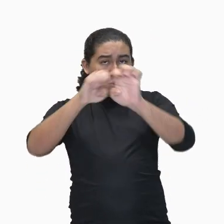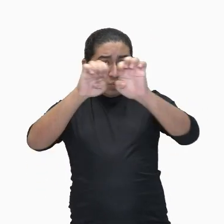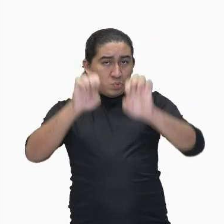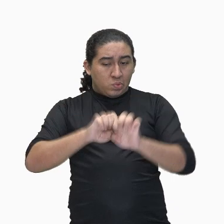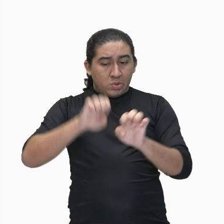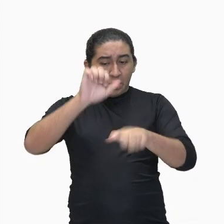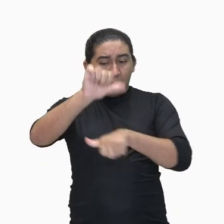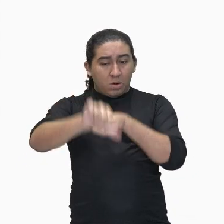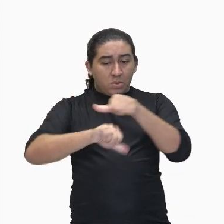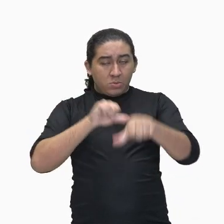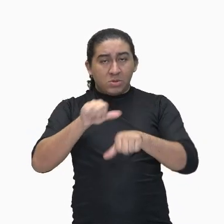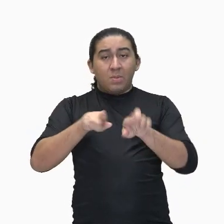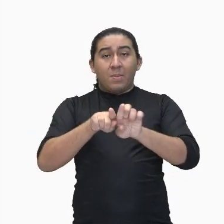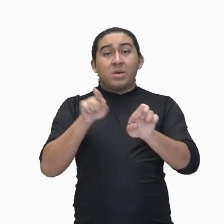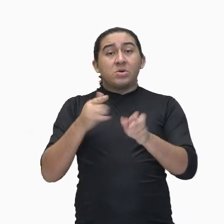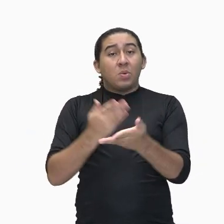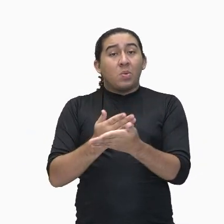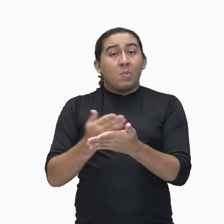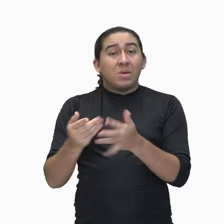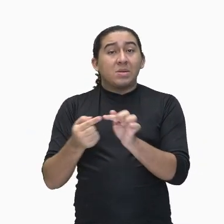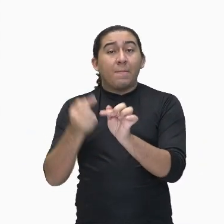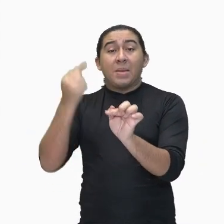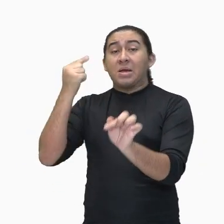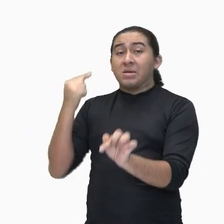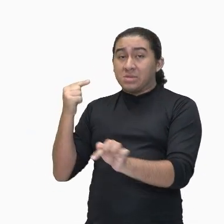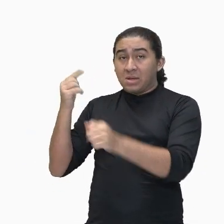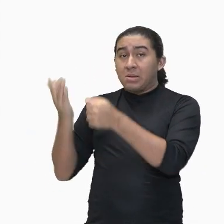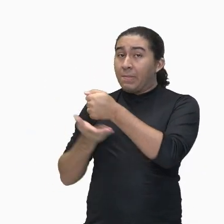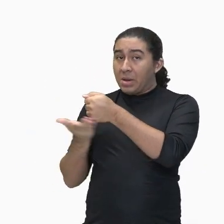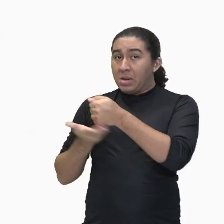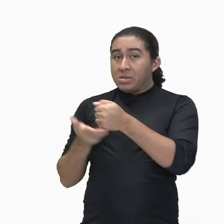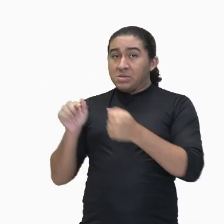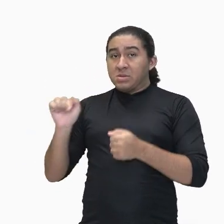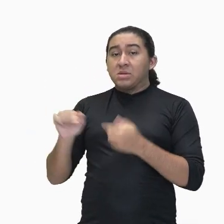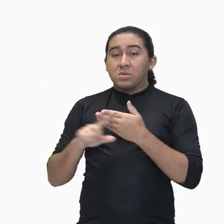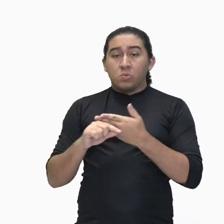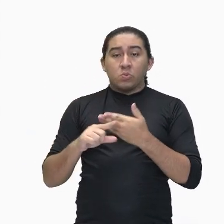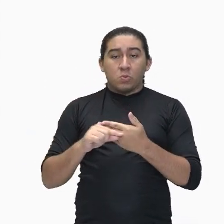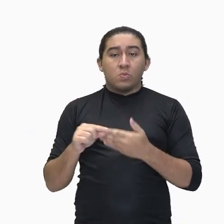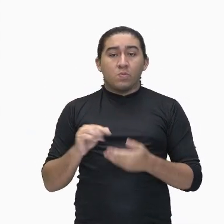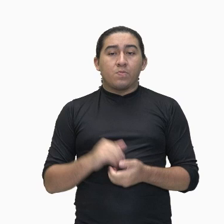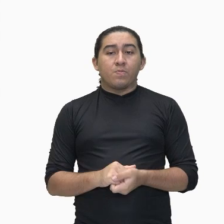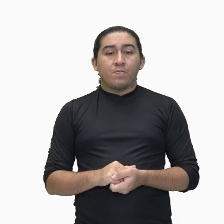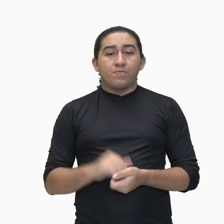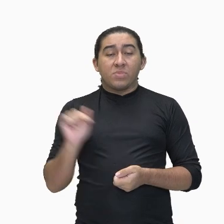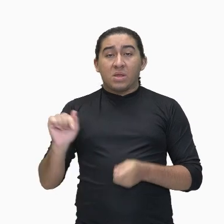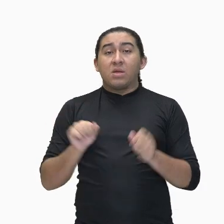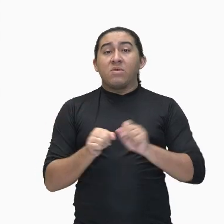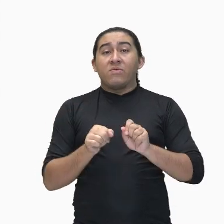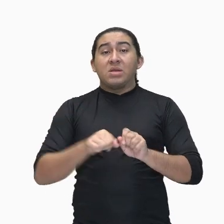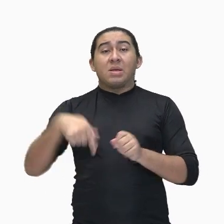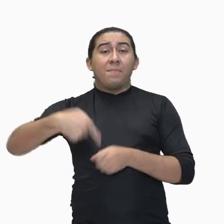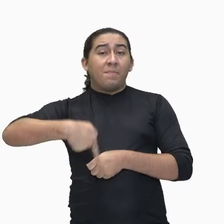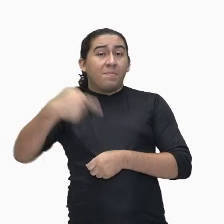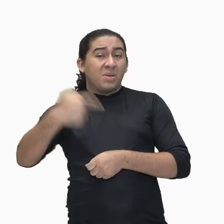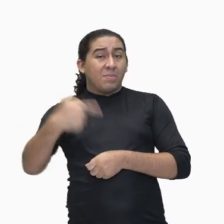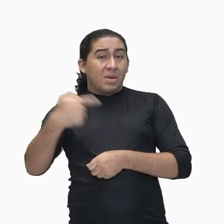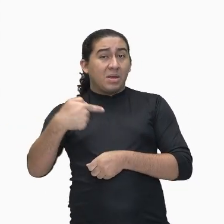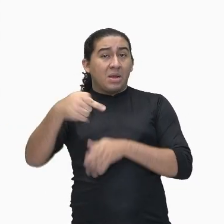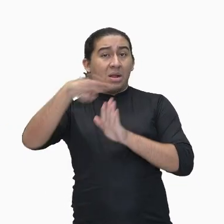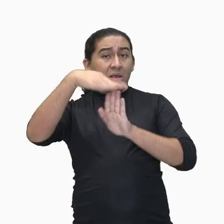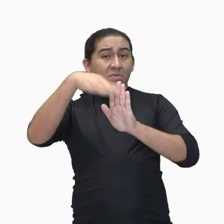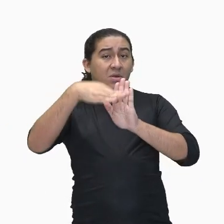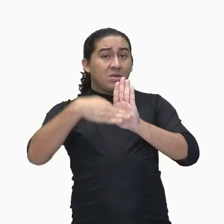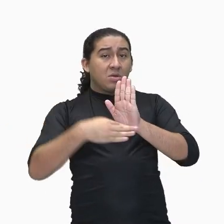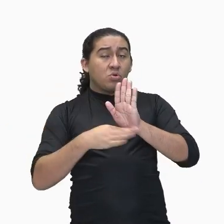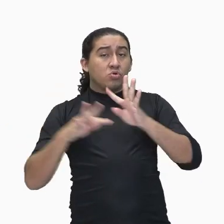né, mas começa lá a base, né, que ele propôs a primeira classificação geral dos